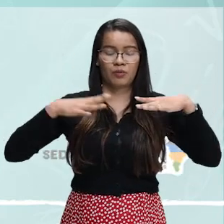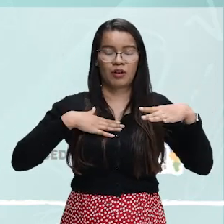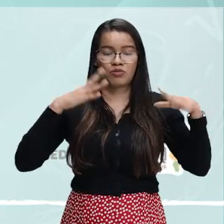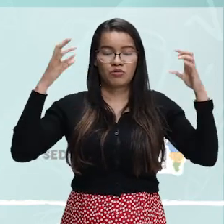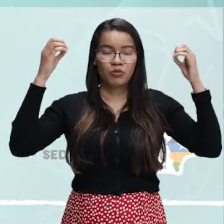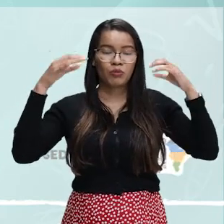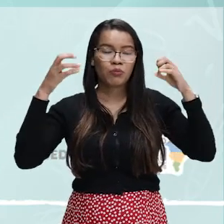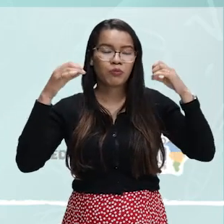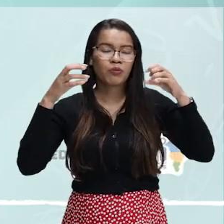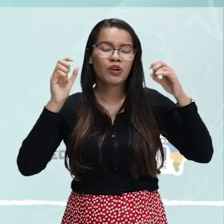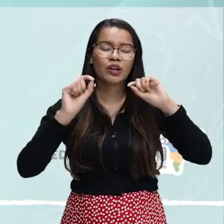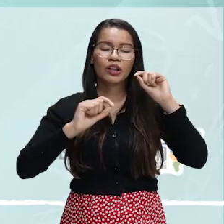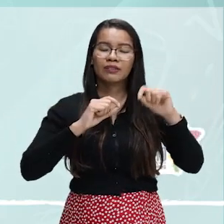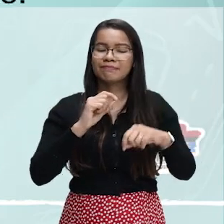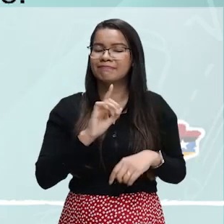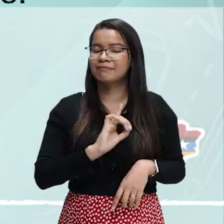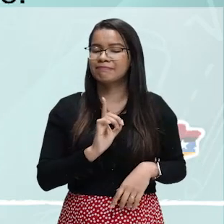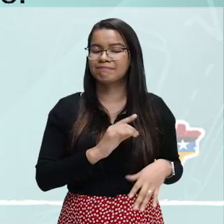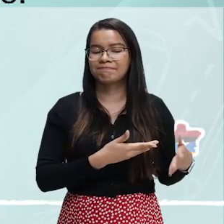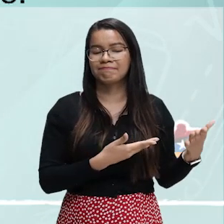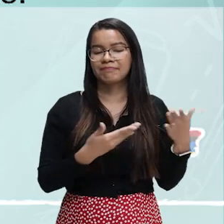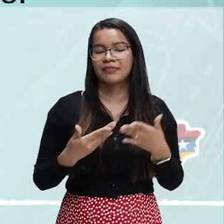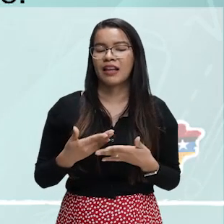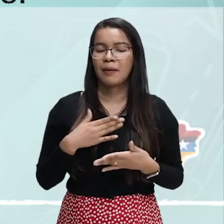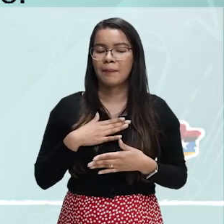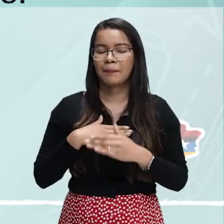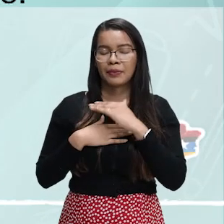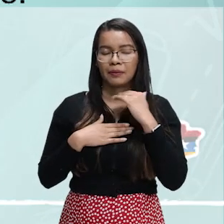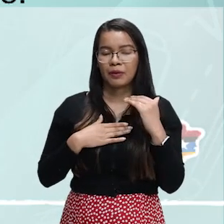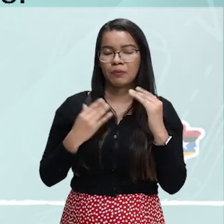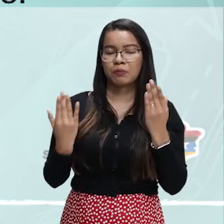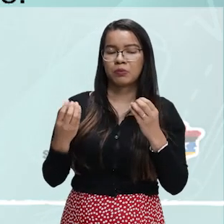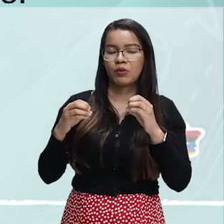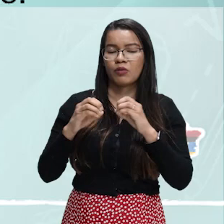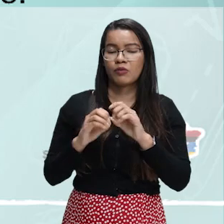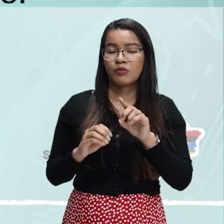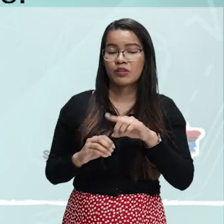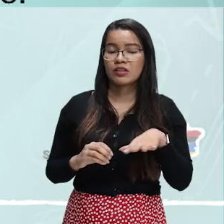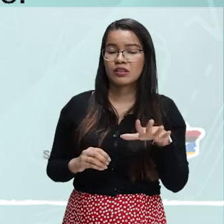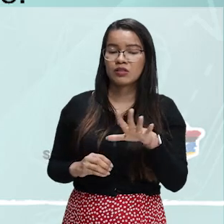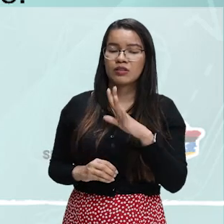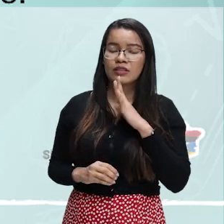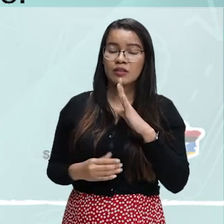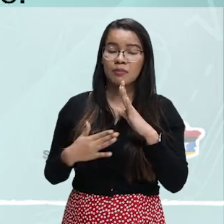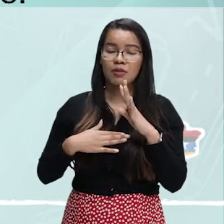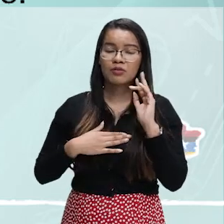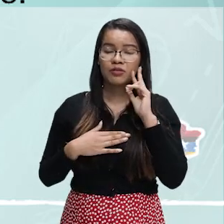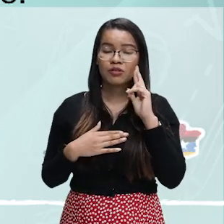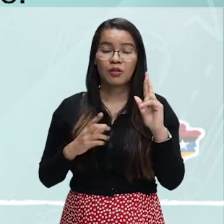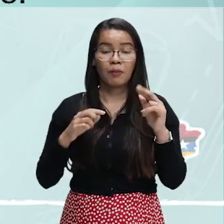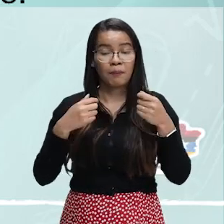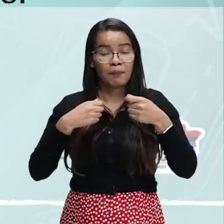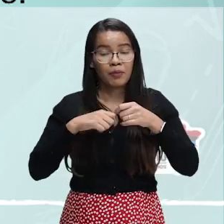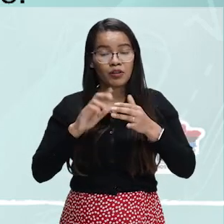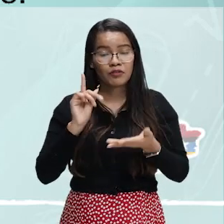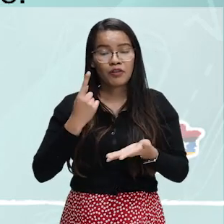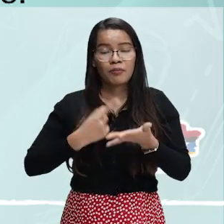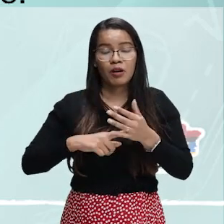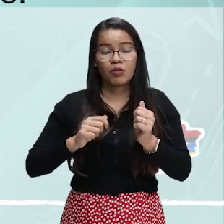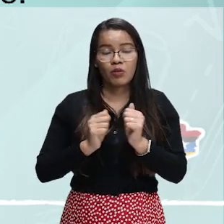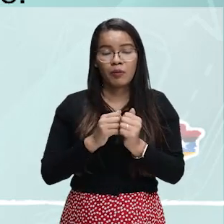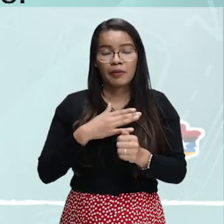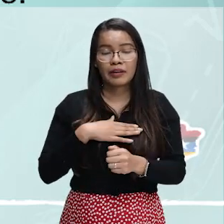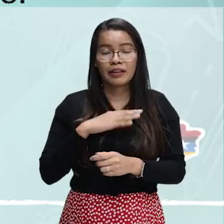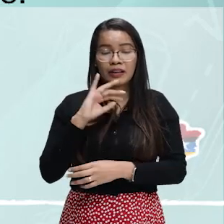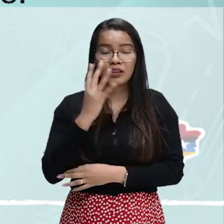cova. Vós que conhecestes, meus senhores, vós podeis dizer comigo que a natureza parece estar